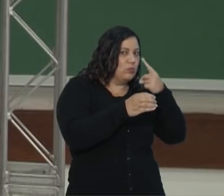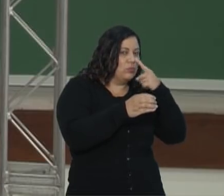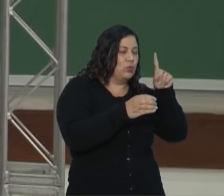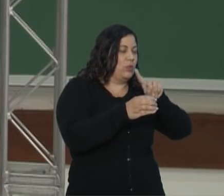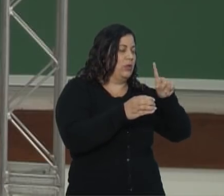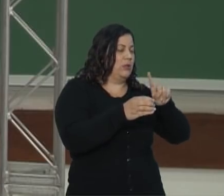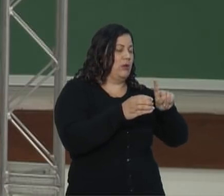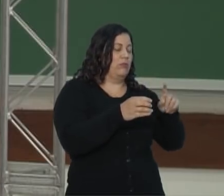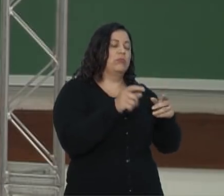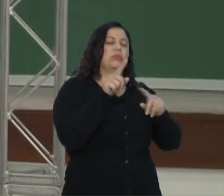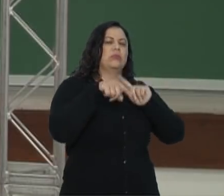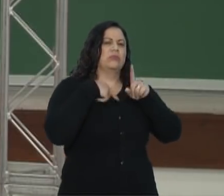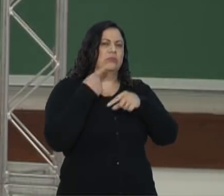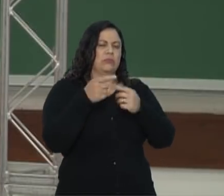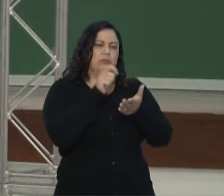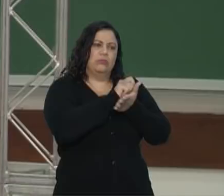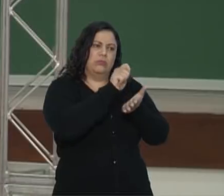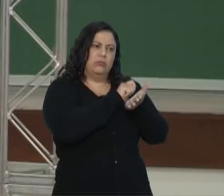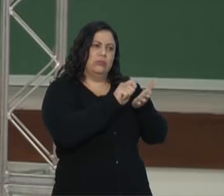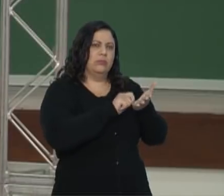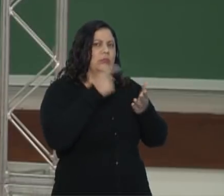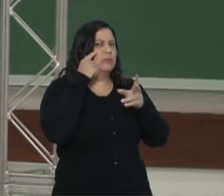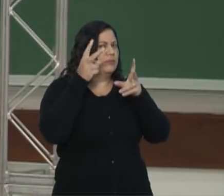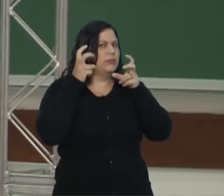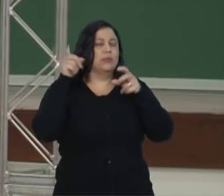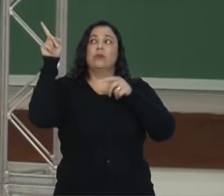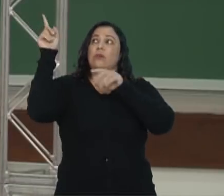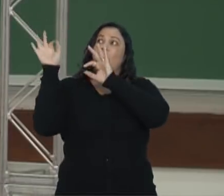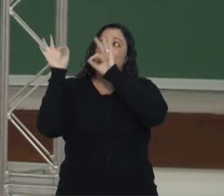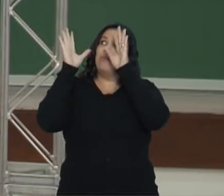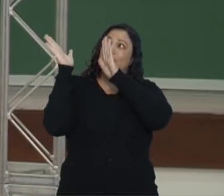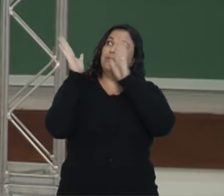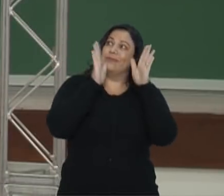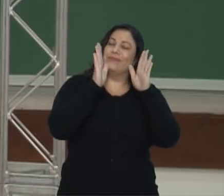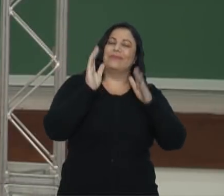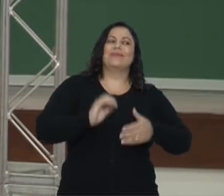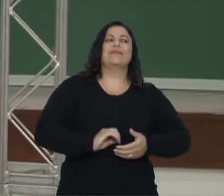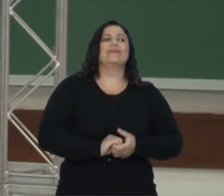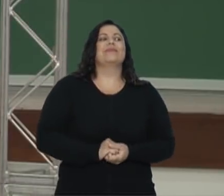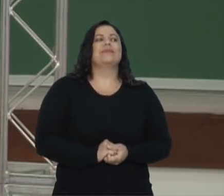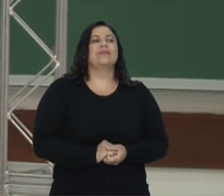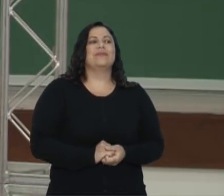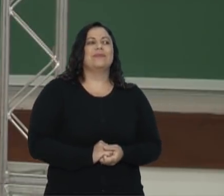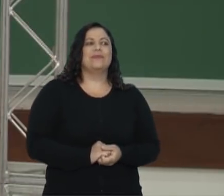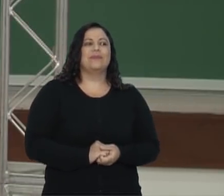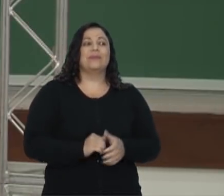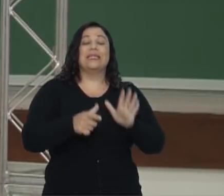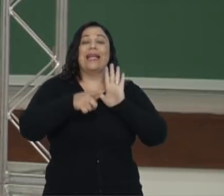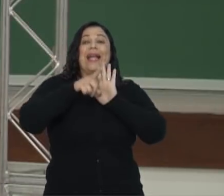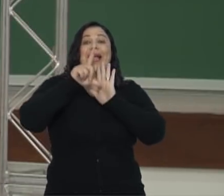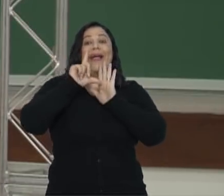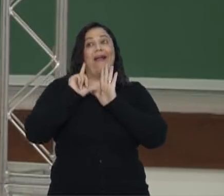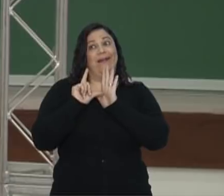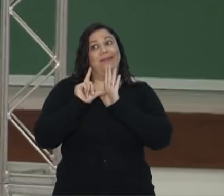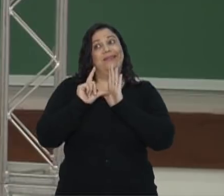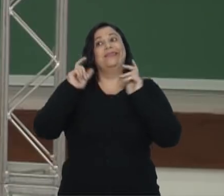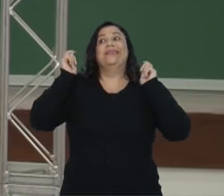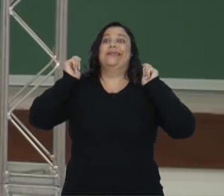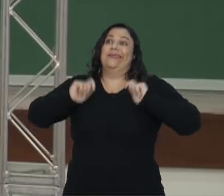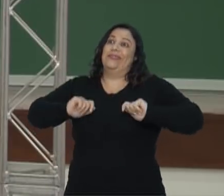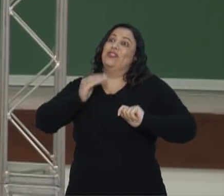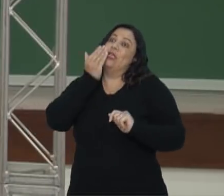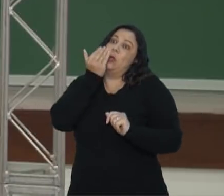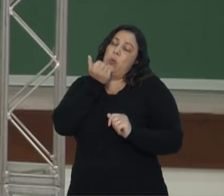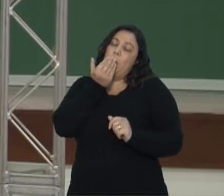anotação no seu caderno. Então vamos perceber? Olha o que eu trouxe para vocês. Antes de começar a nossa aula de hoje, eu tinha que me alimentar. Então eu